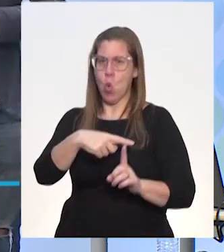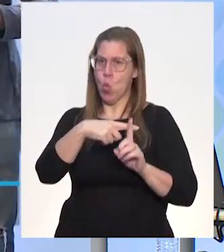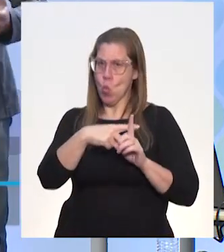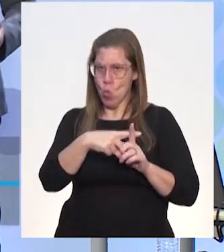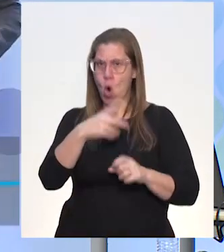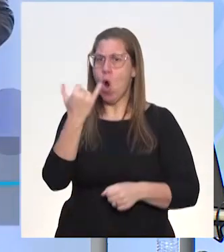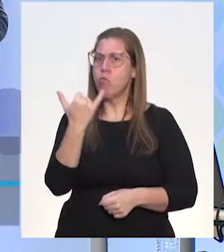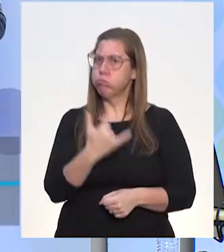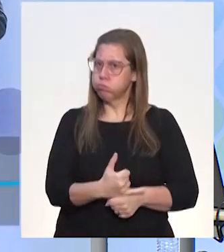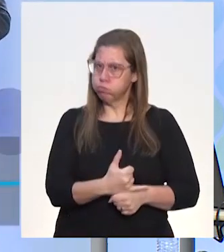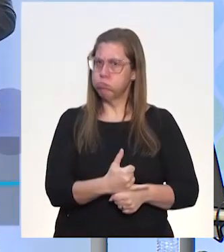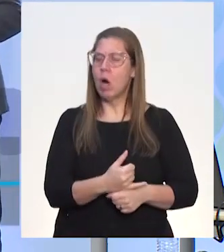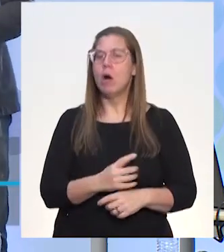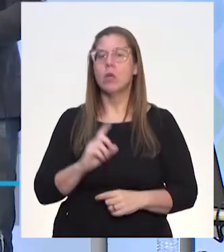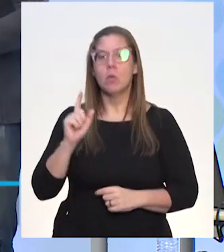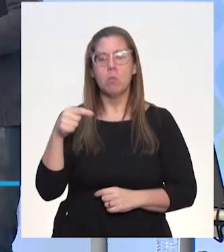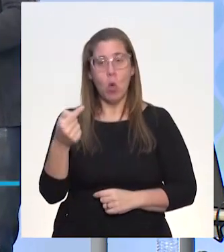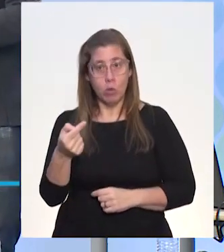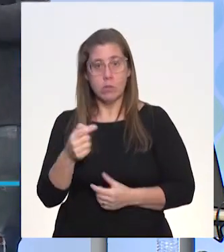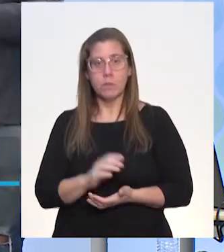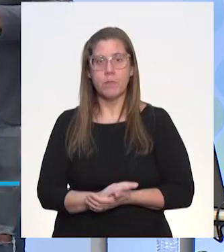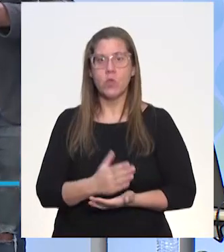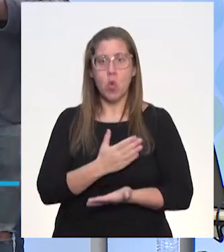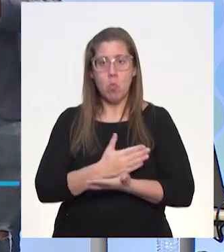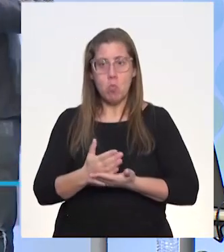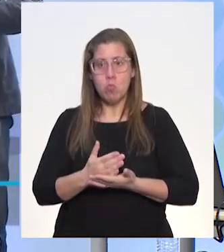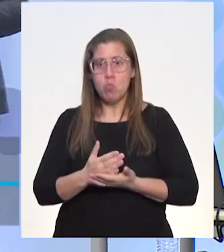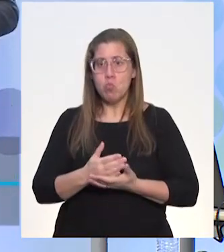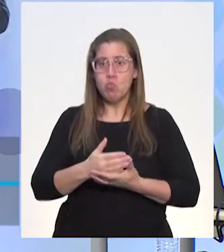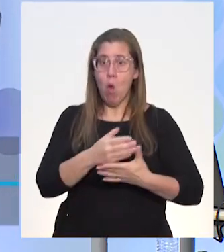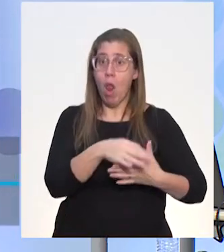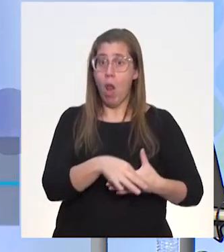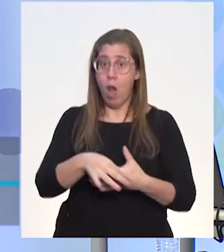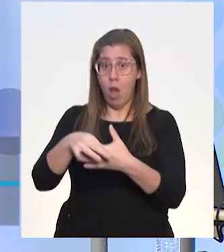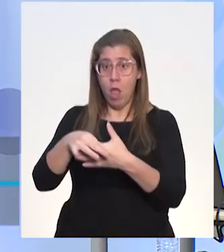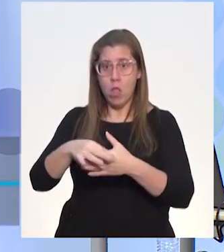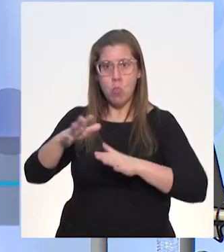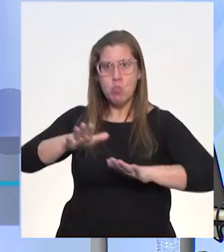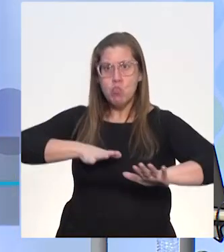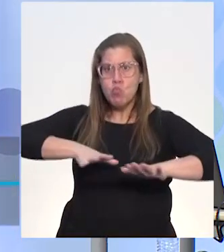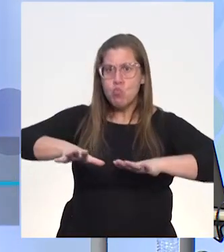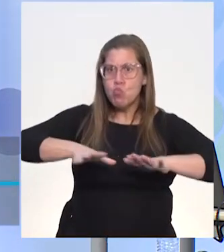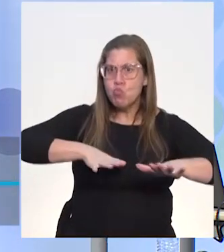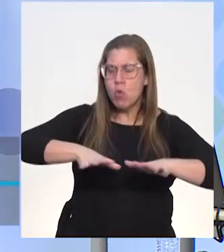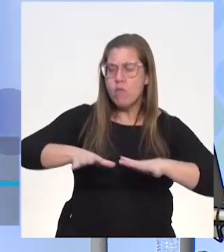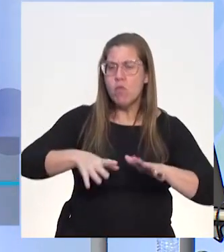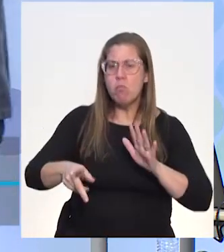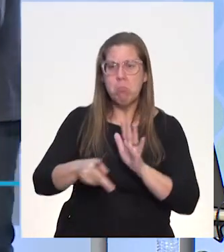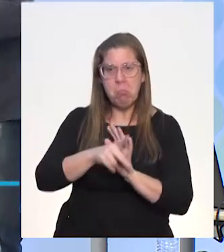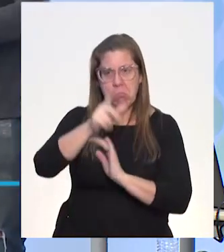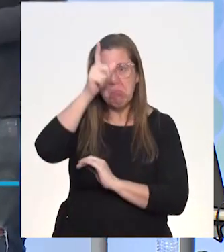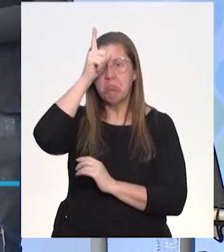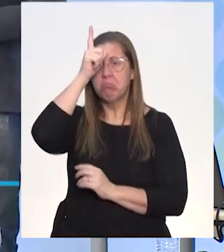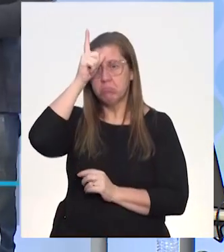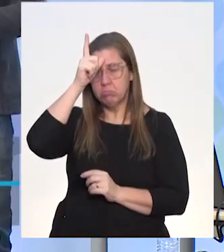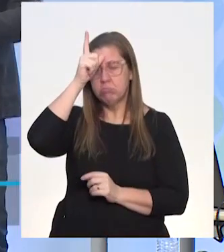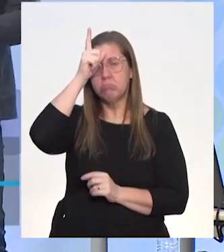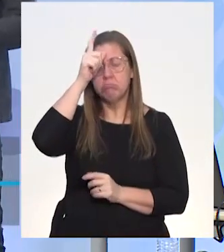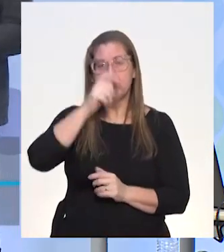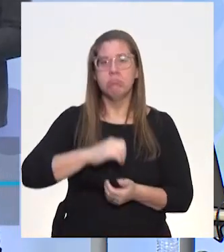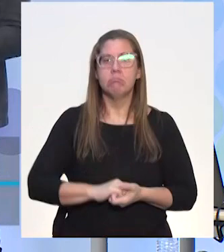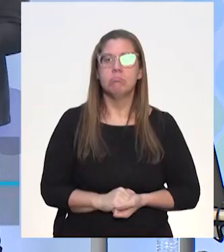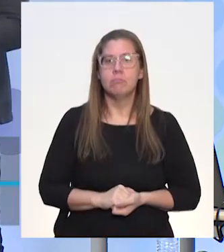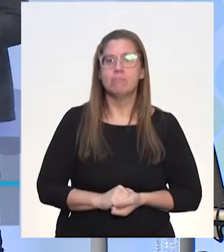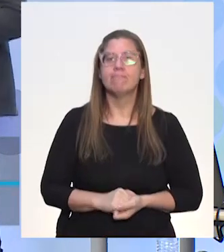e praticamente a partir do nada vai liderar todo o movimento reacionário alemão que vai dar